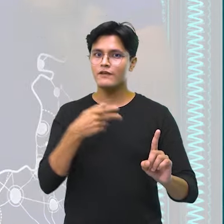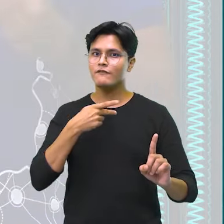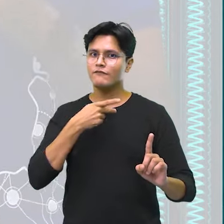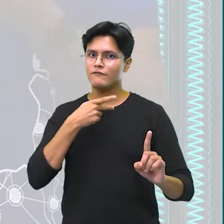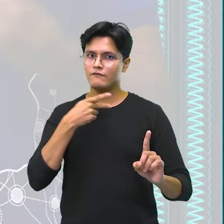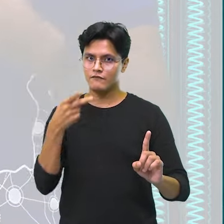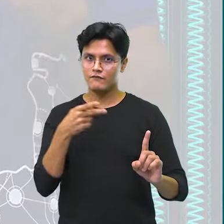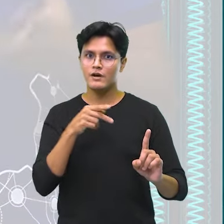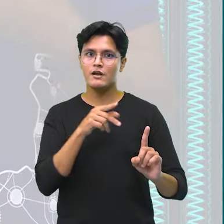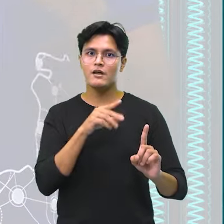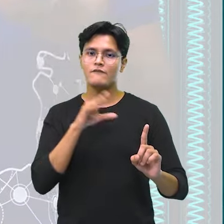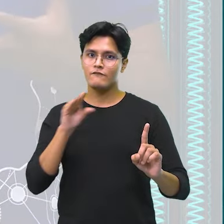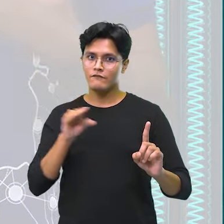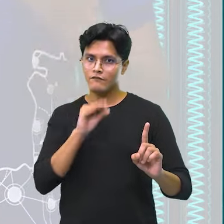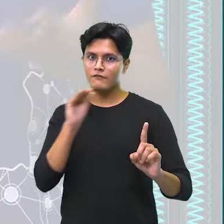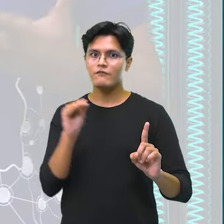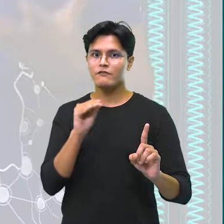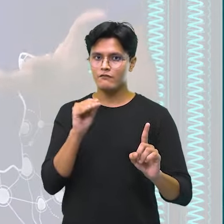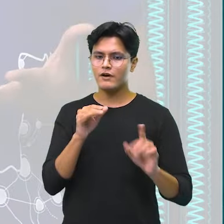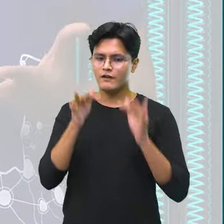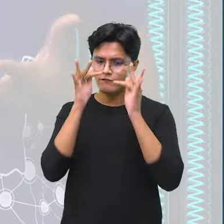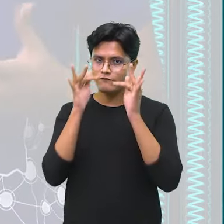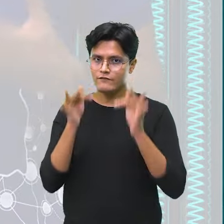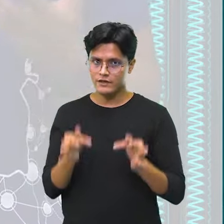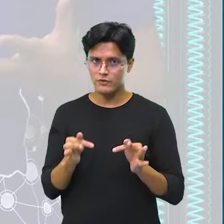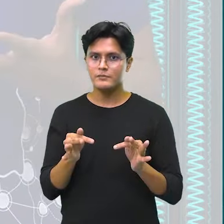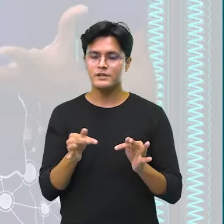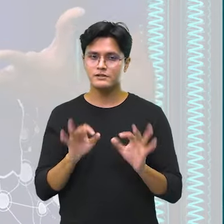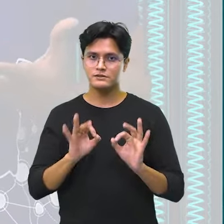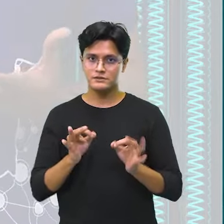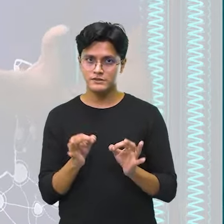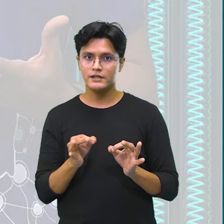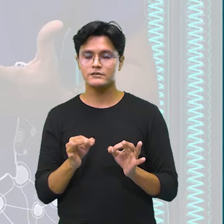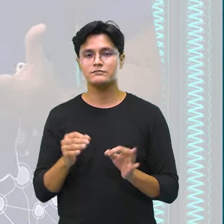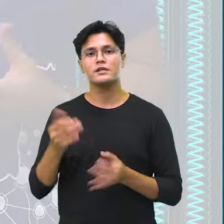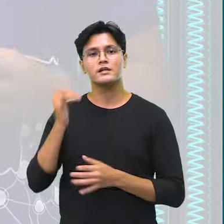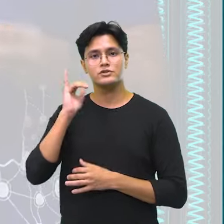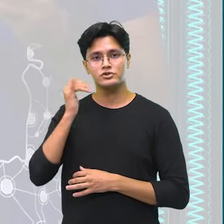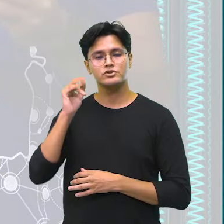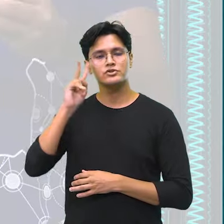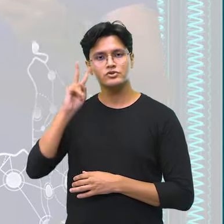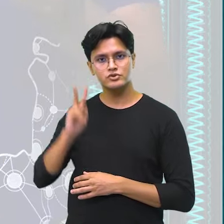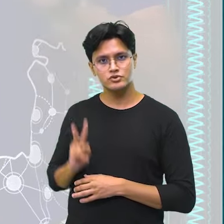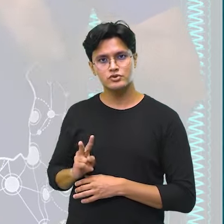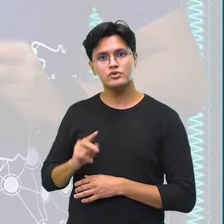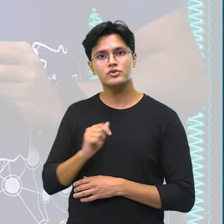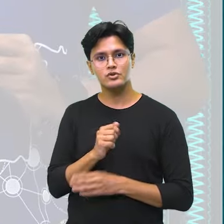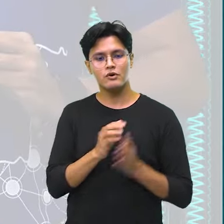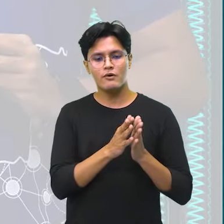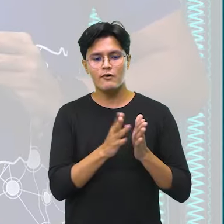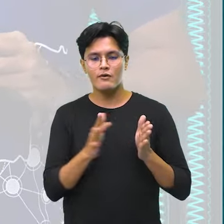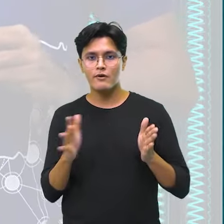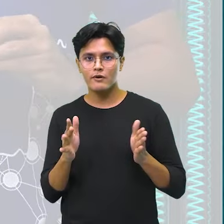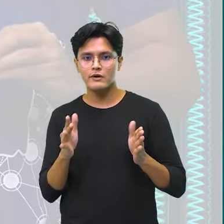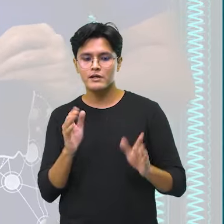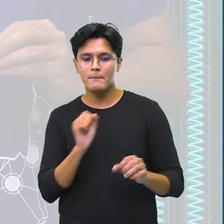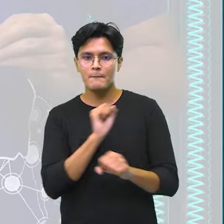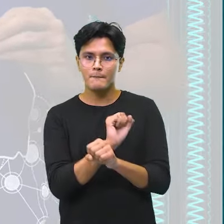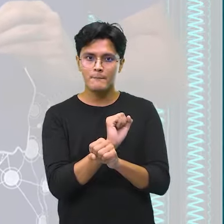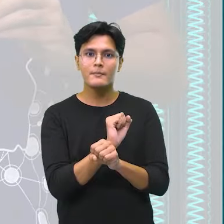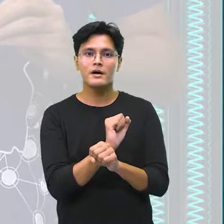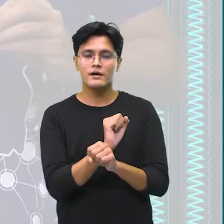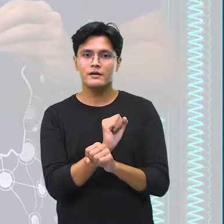está narrando, o narrador ele vai narrar a história dele, né? Vai estar contando ali a história dele, e aí ele pausa a narração